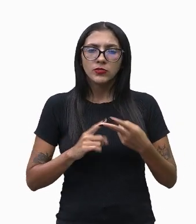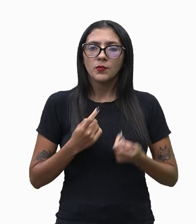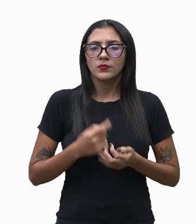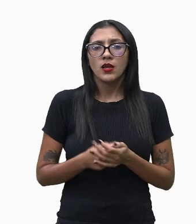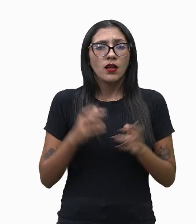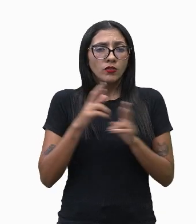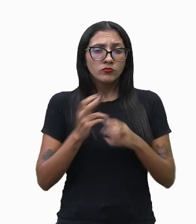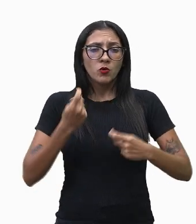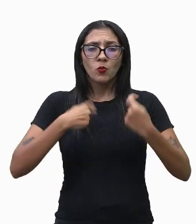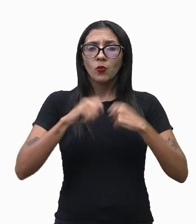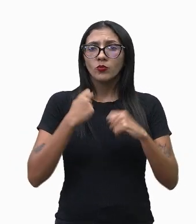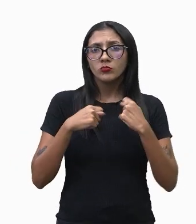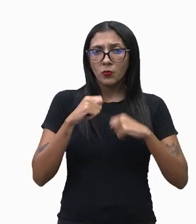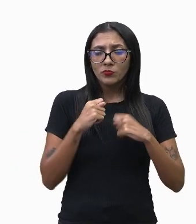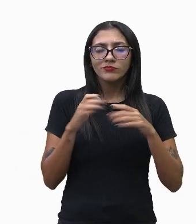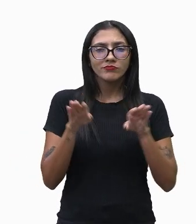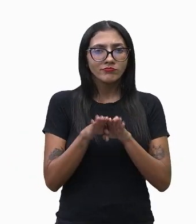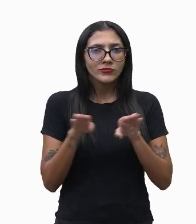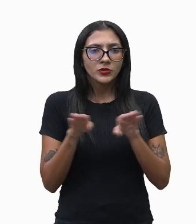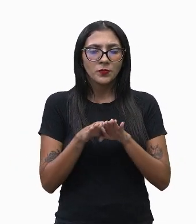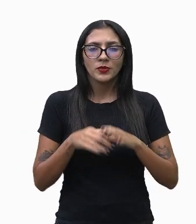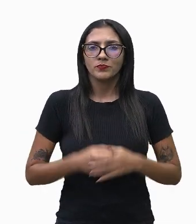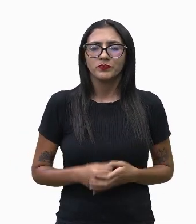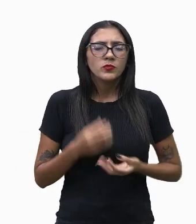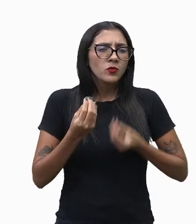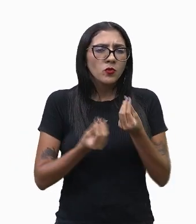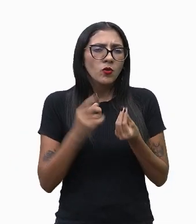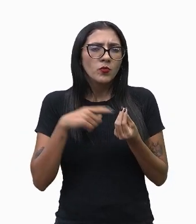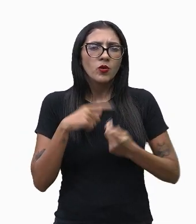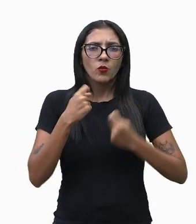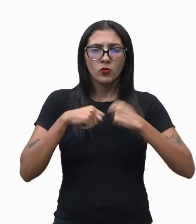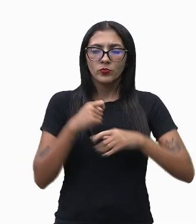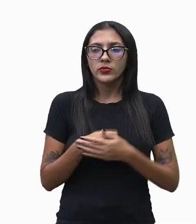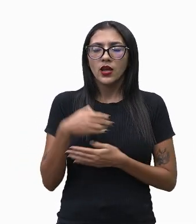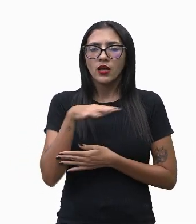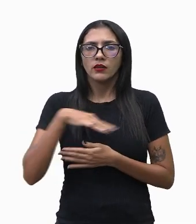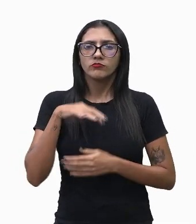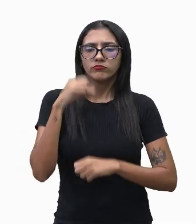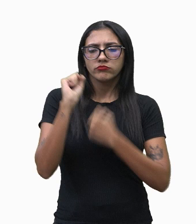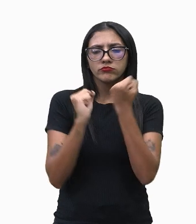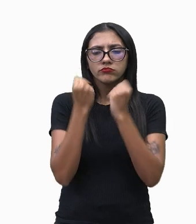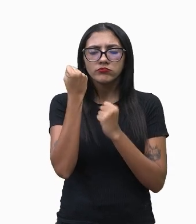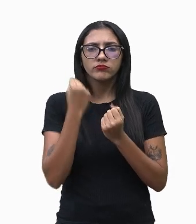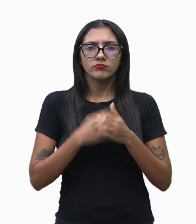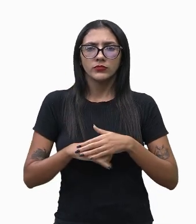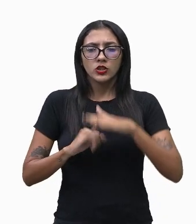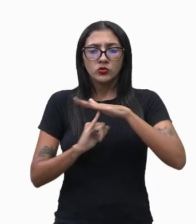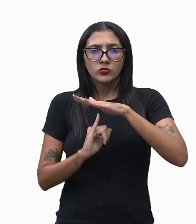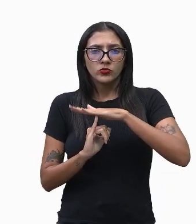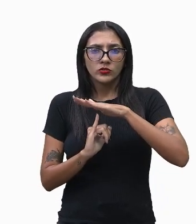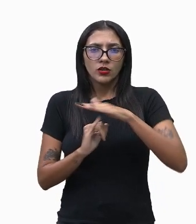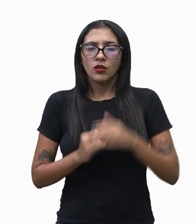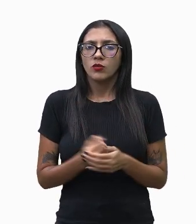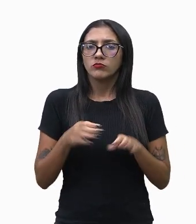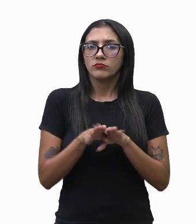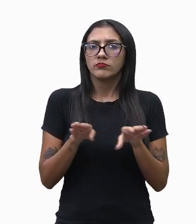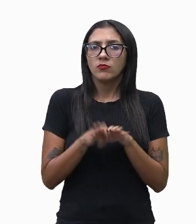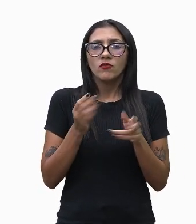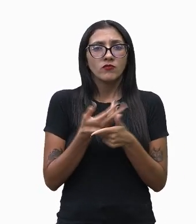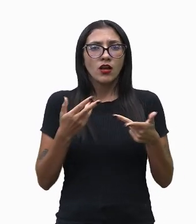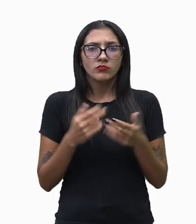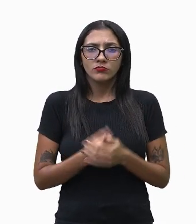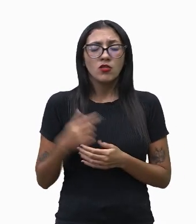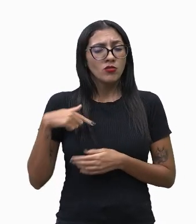economicamente viável, né? Onde as indústrias, né? As instituições, né? Nós